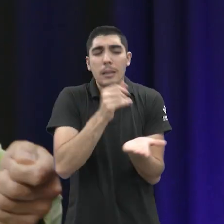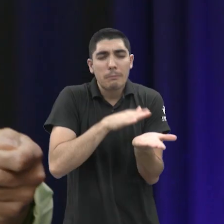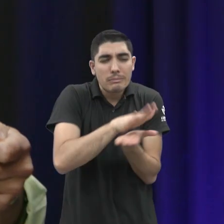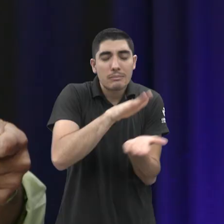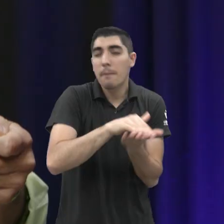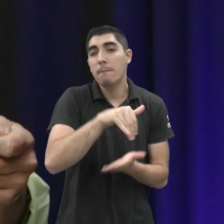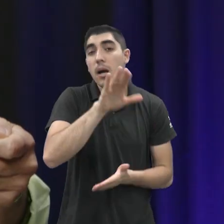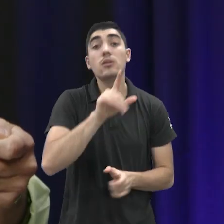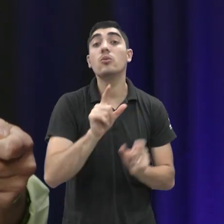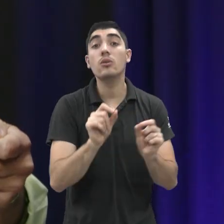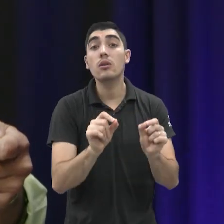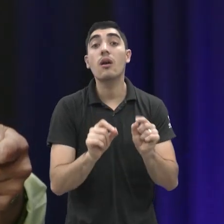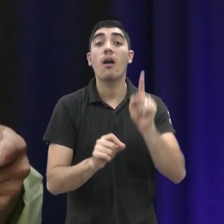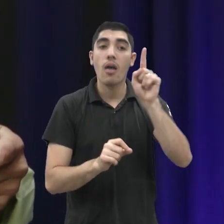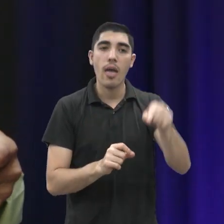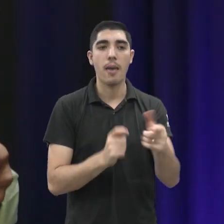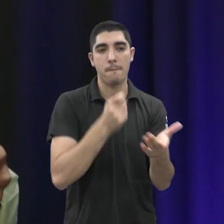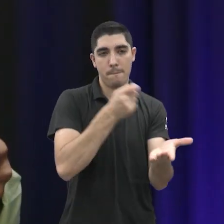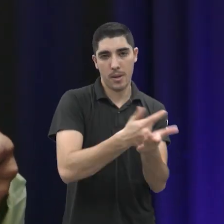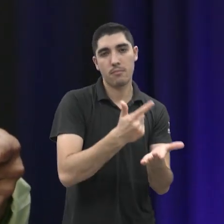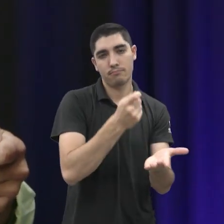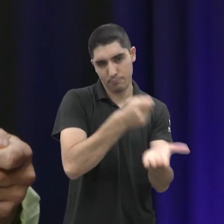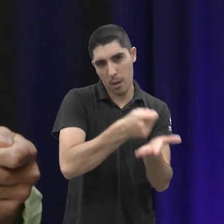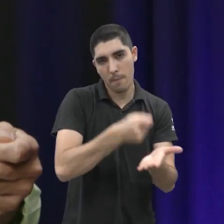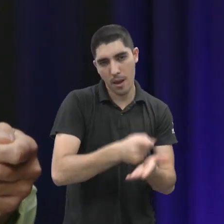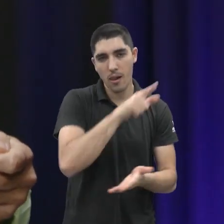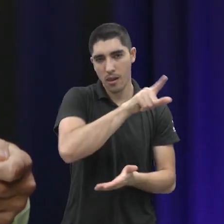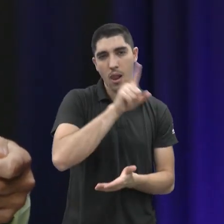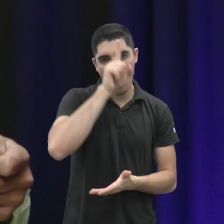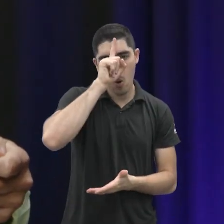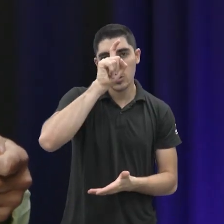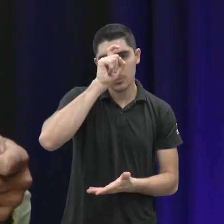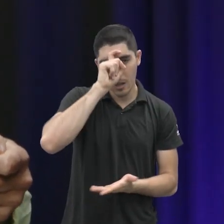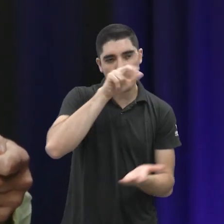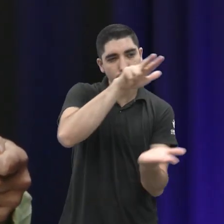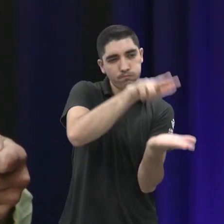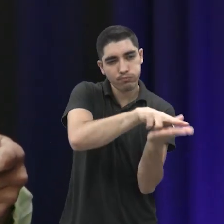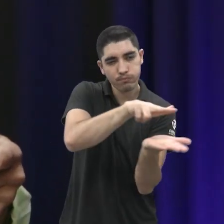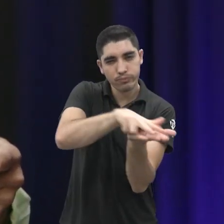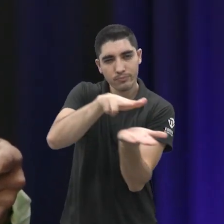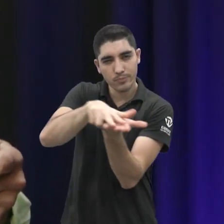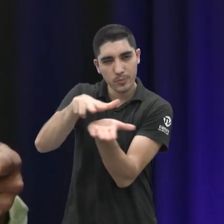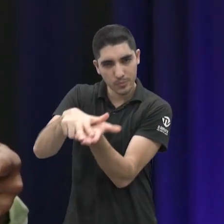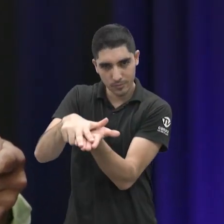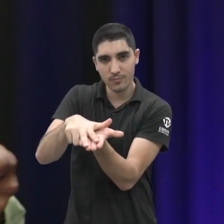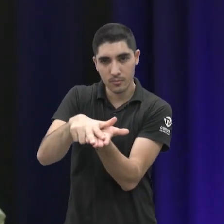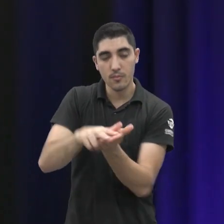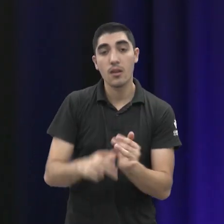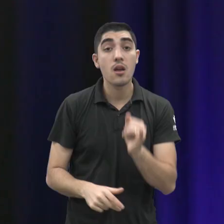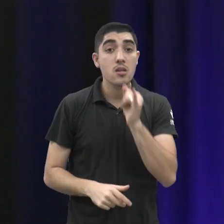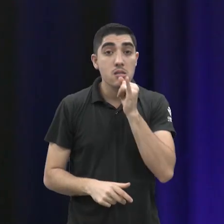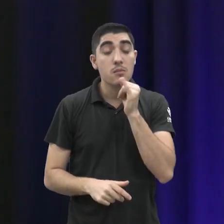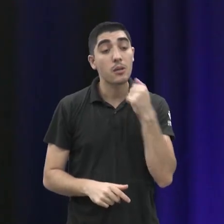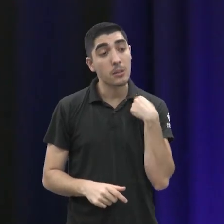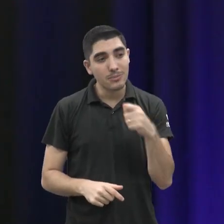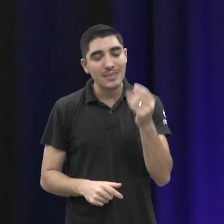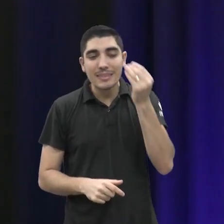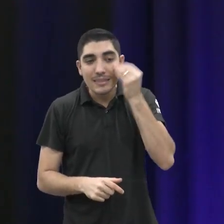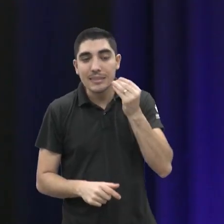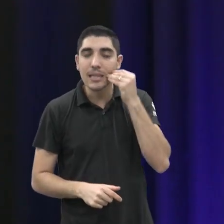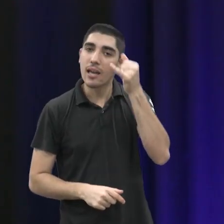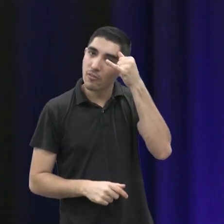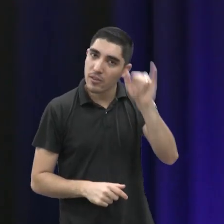volume, são os gastos com hospital, com internação hospitalar. Né? Ou seja, eu tenho que, ao máximo,